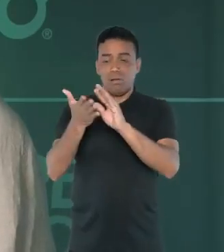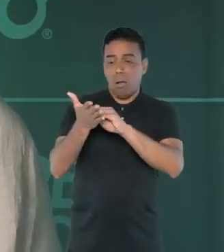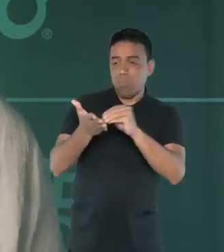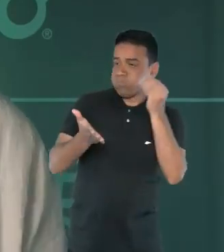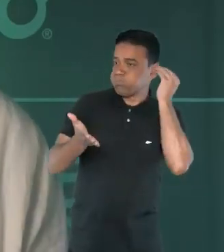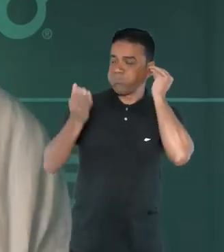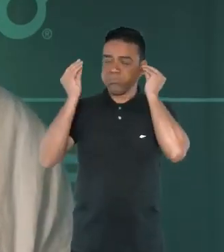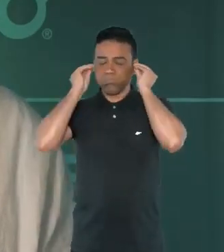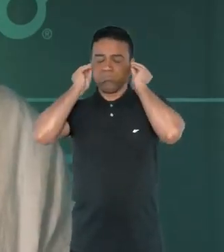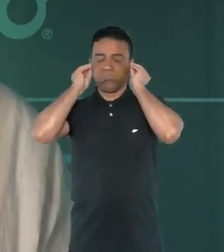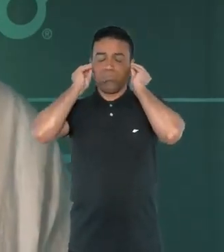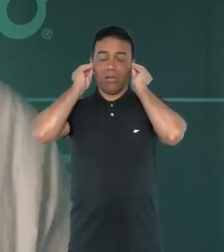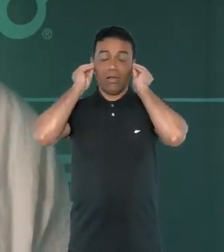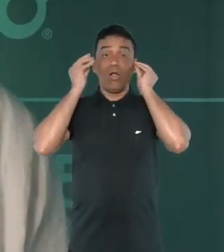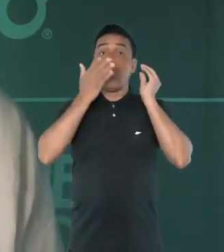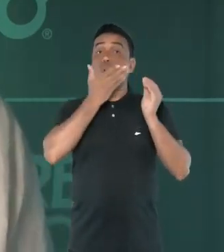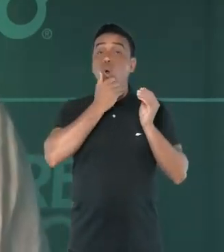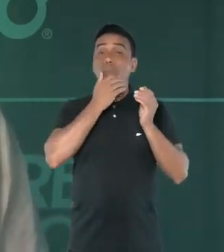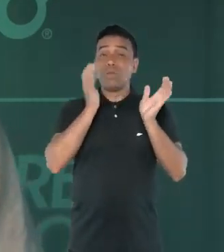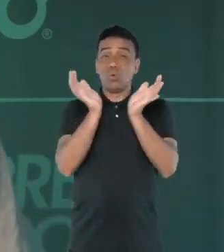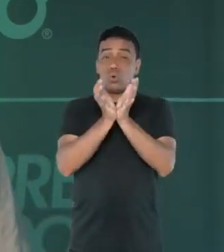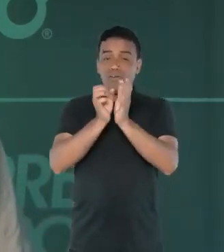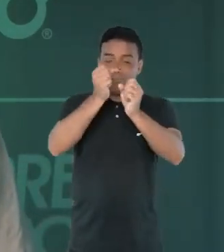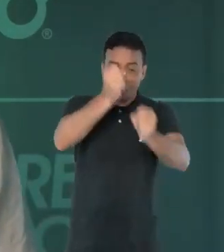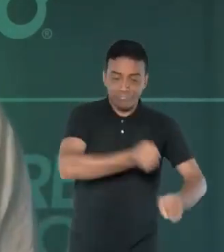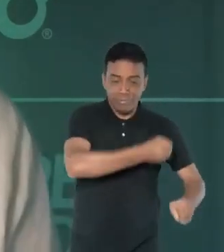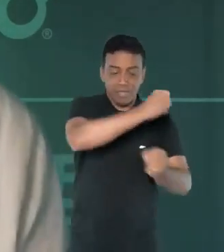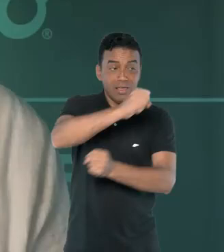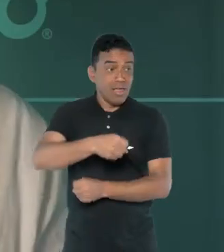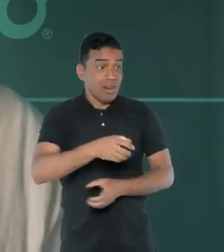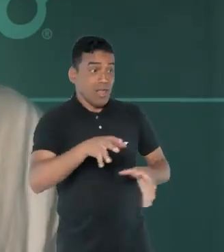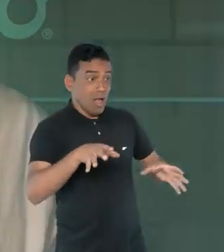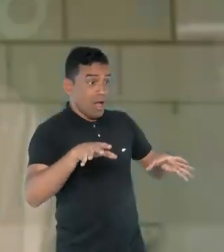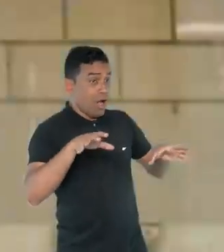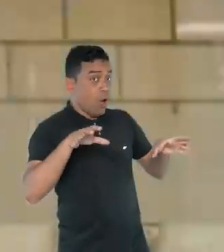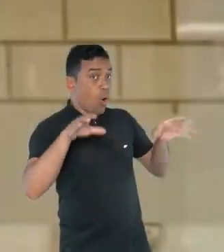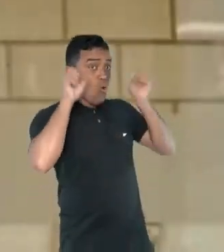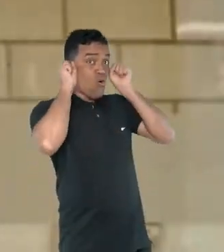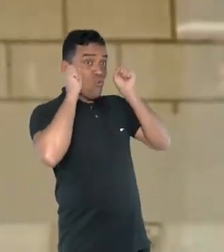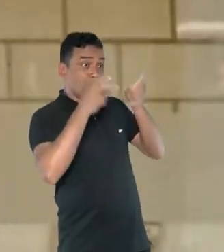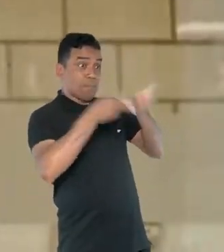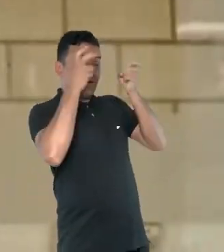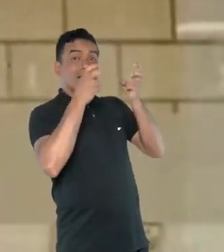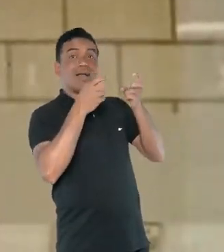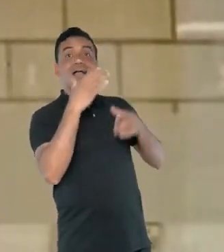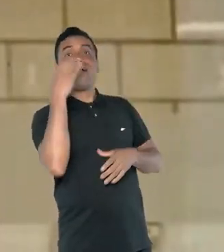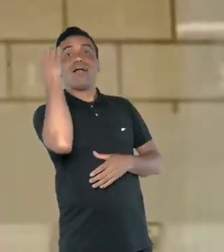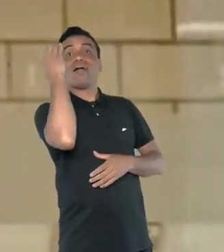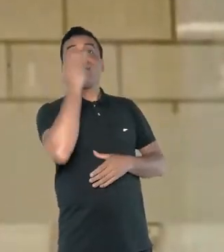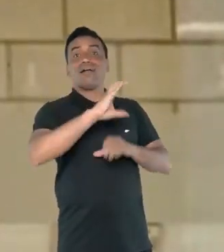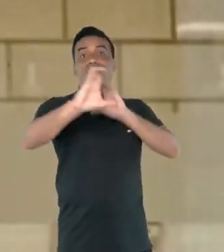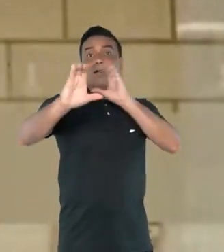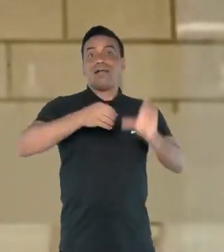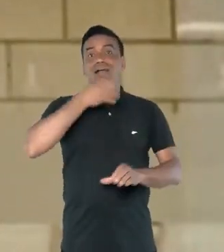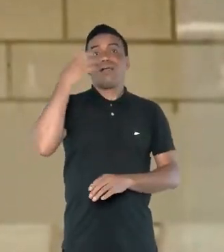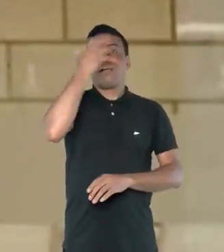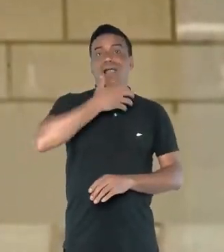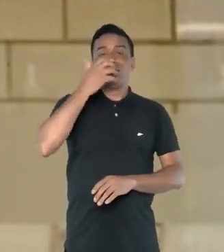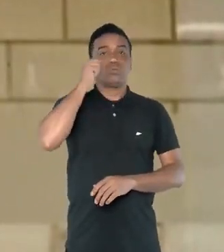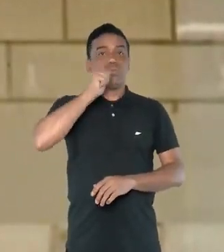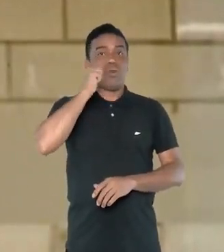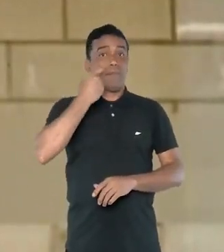remadores vão, ele passa, ele ouve o canto da sereia, se debate ali um pouco, mas nada